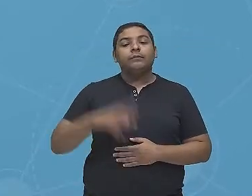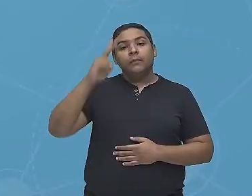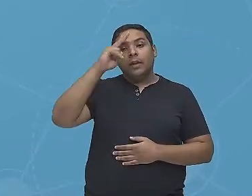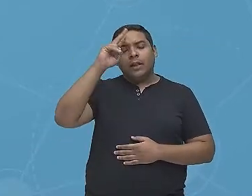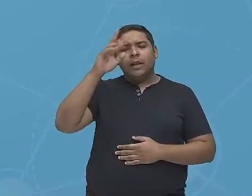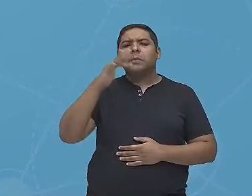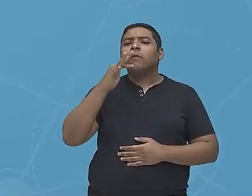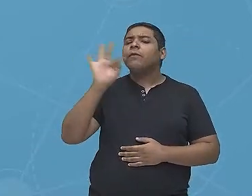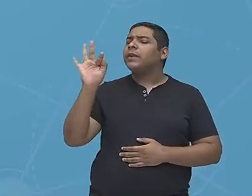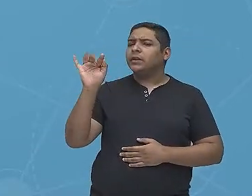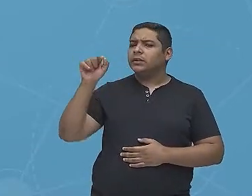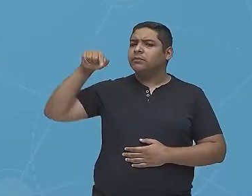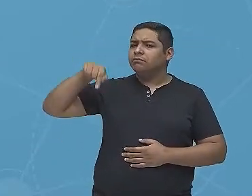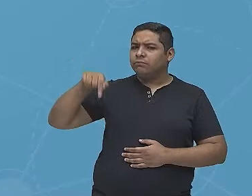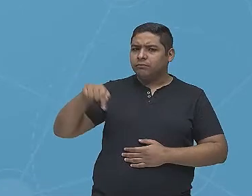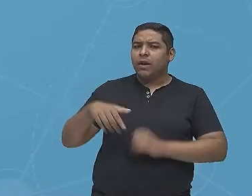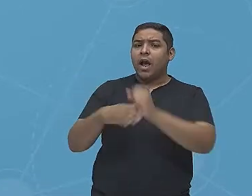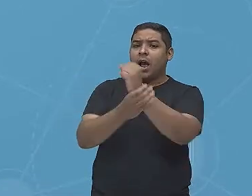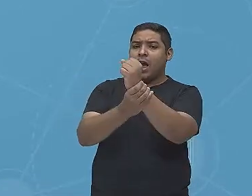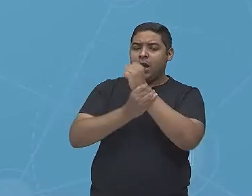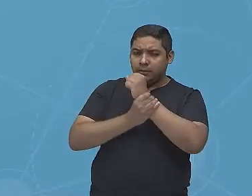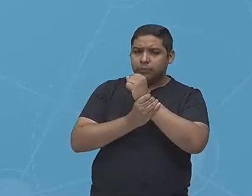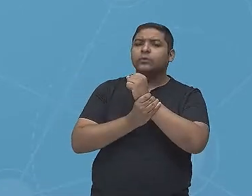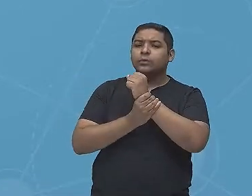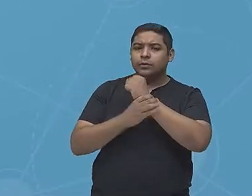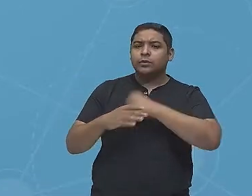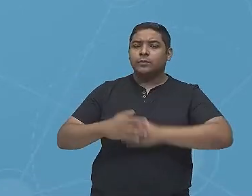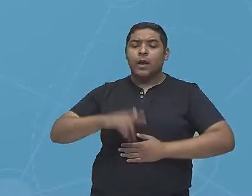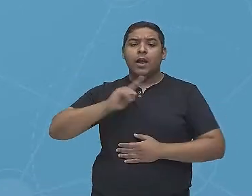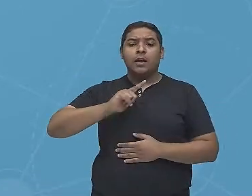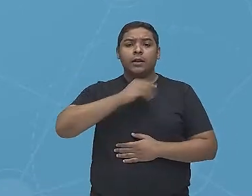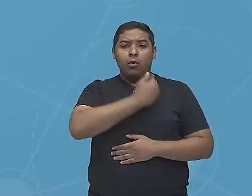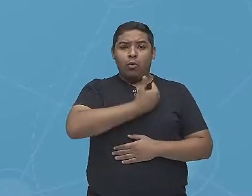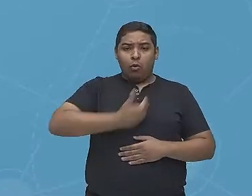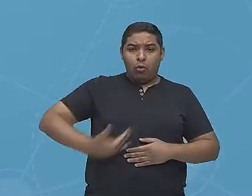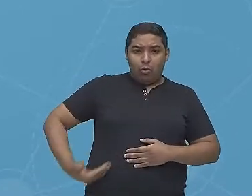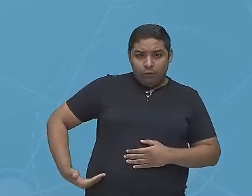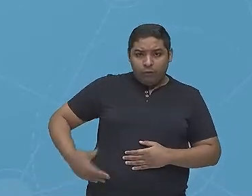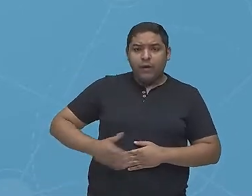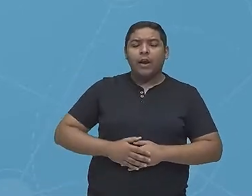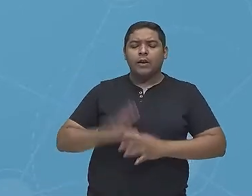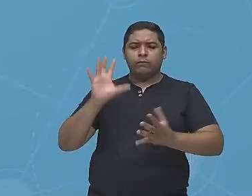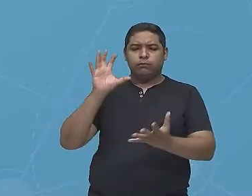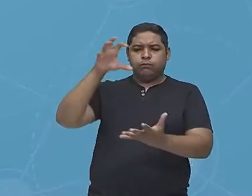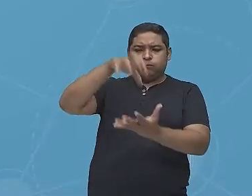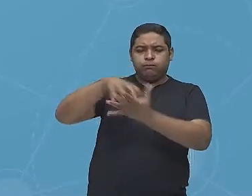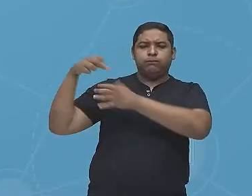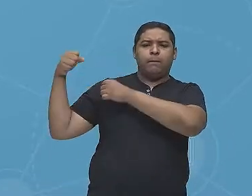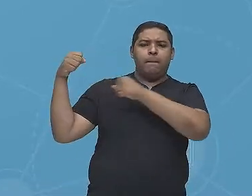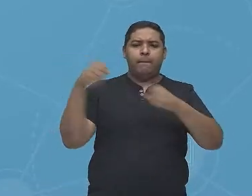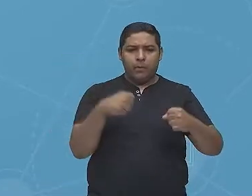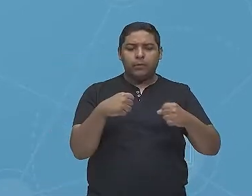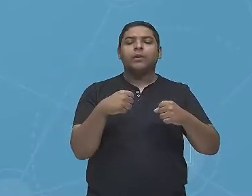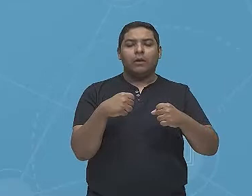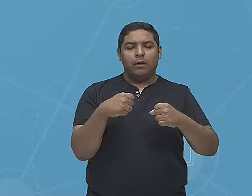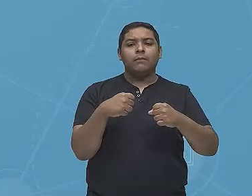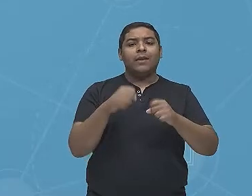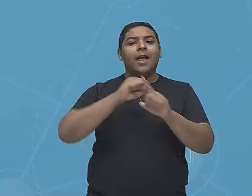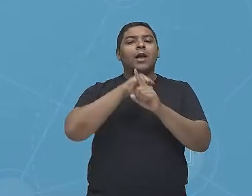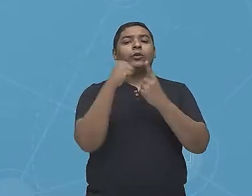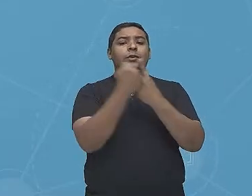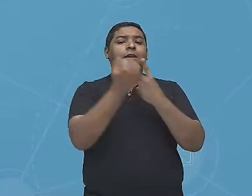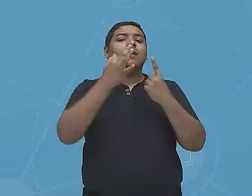França absolutista, ou seja, eu tenho ali o governo que centraliza o poder. Eu tenho essa